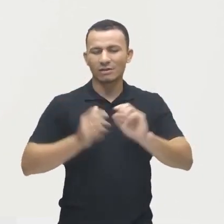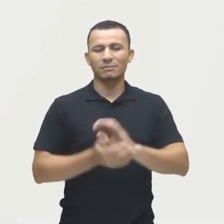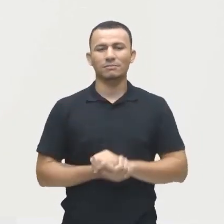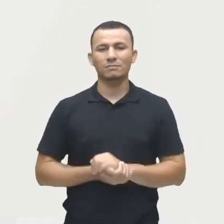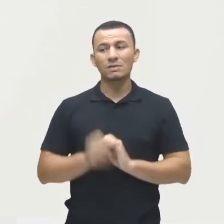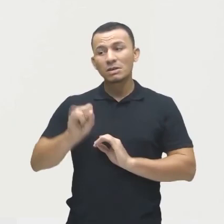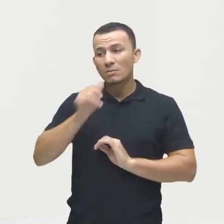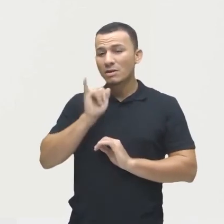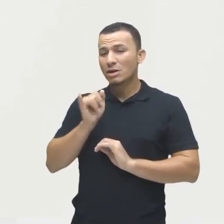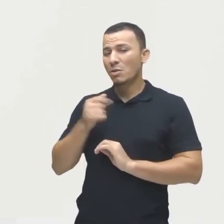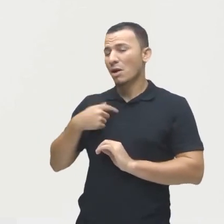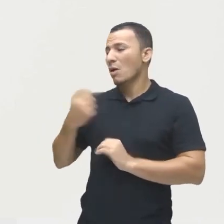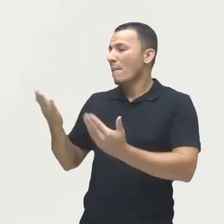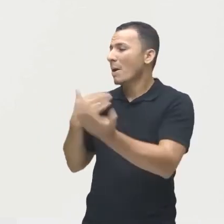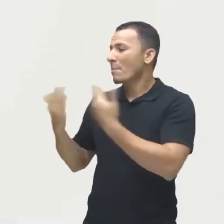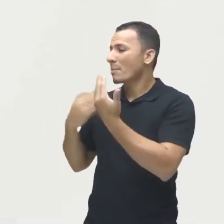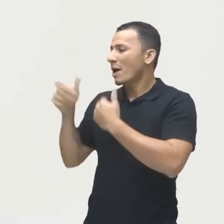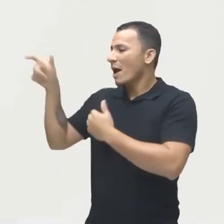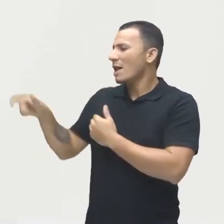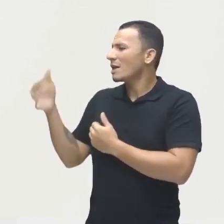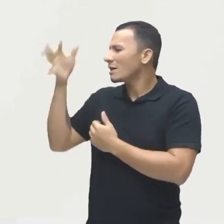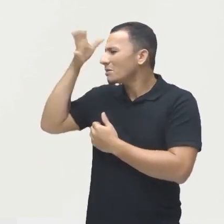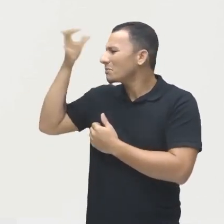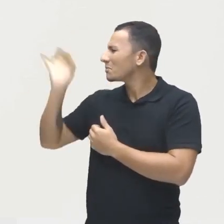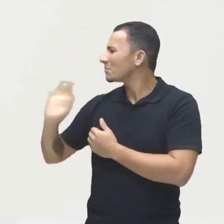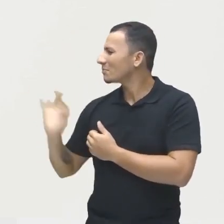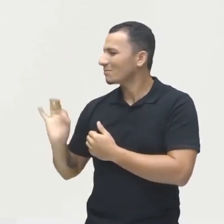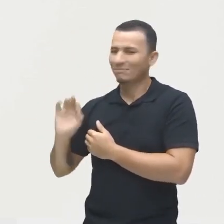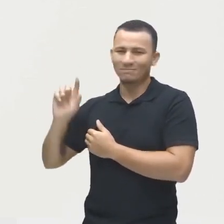não entende, não está acontecendo a comunicação.